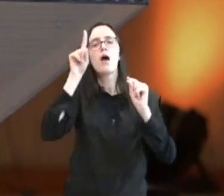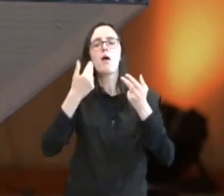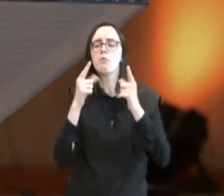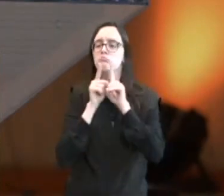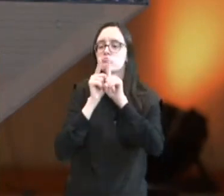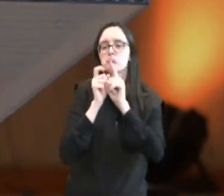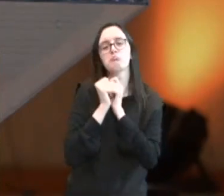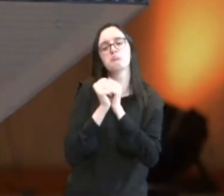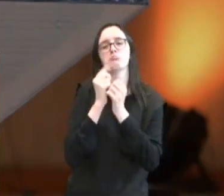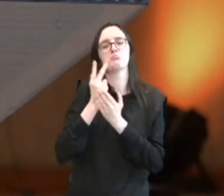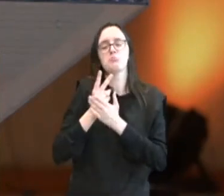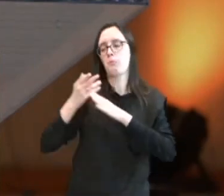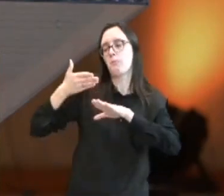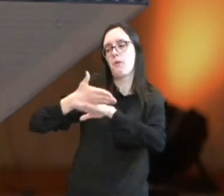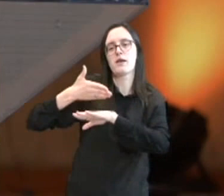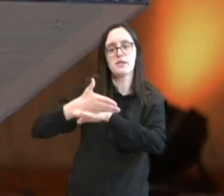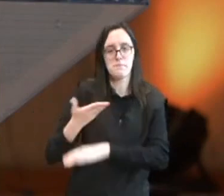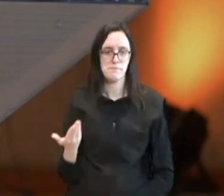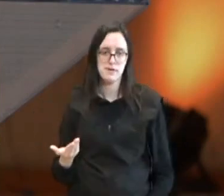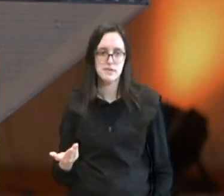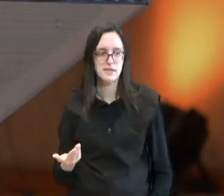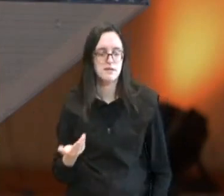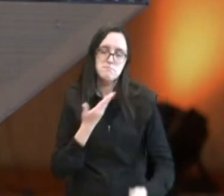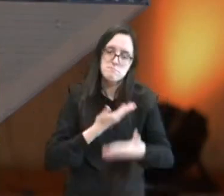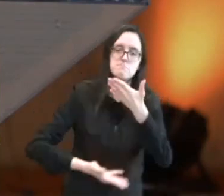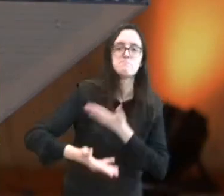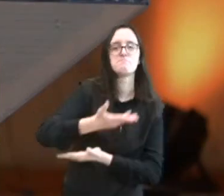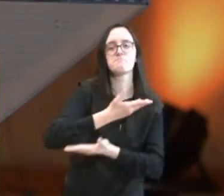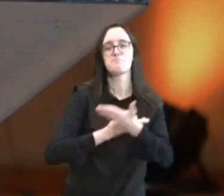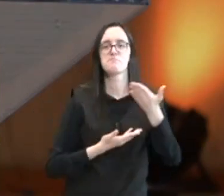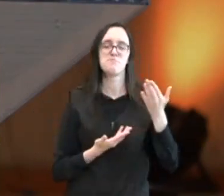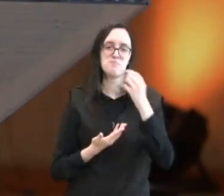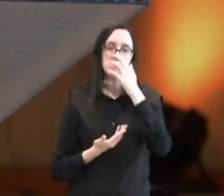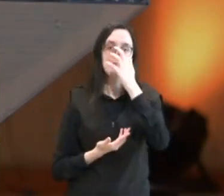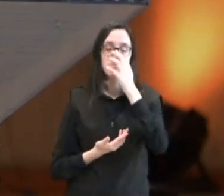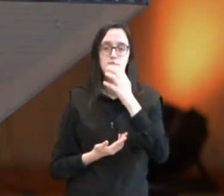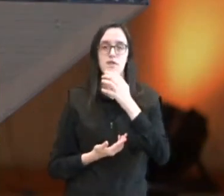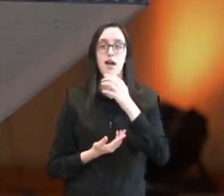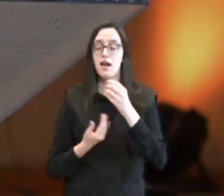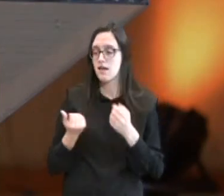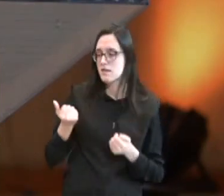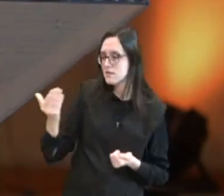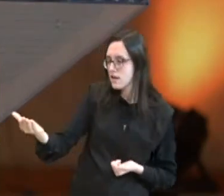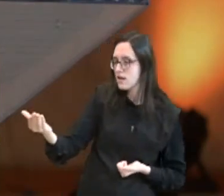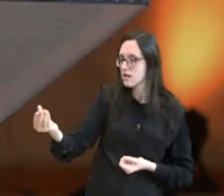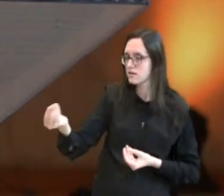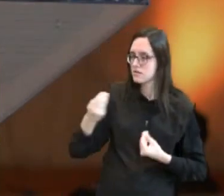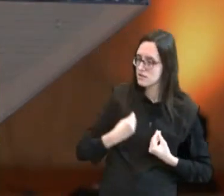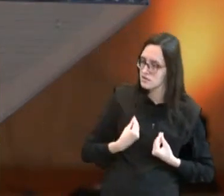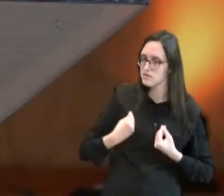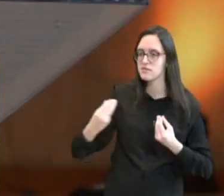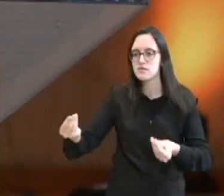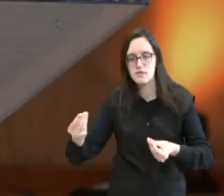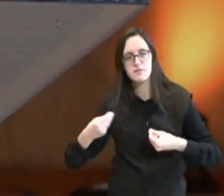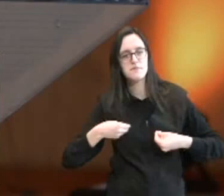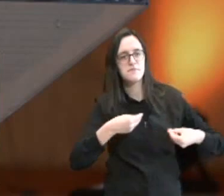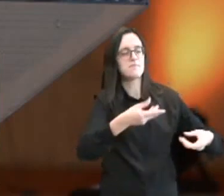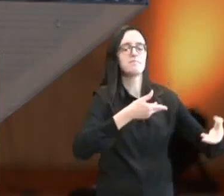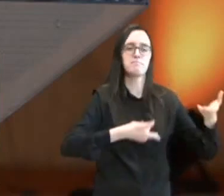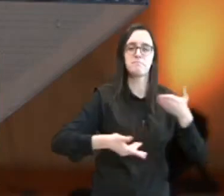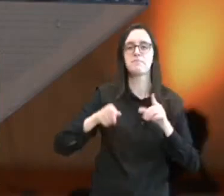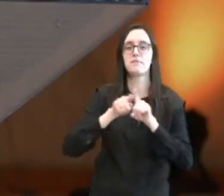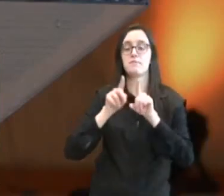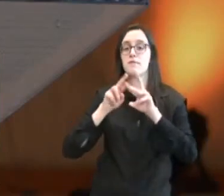companheirismo, participação, compartilhamento, contribuição com o próximo e com